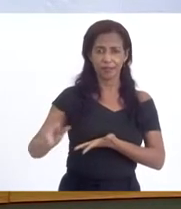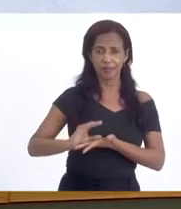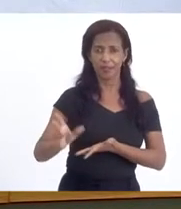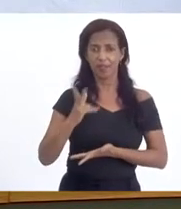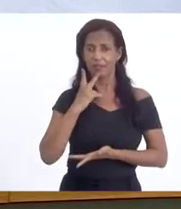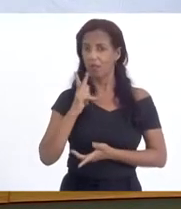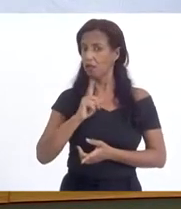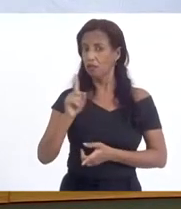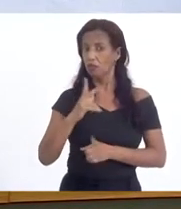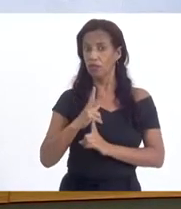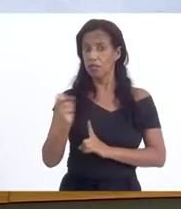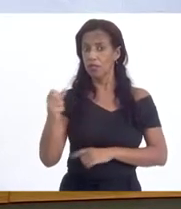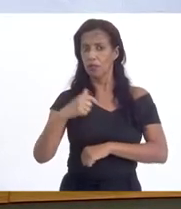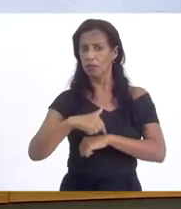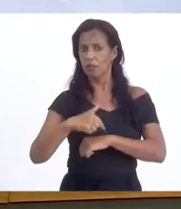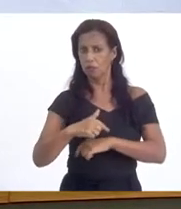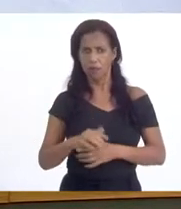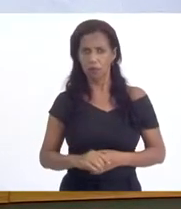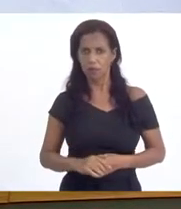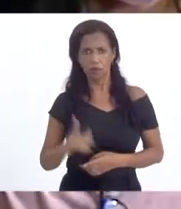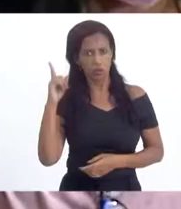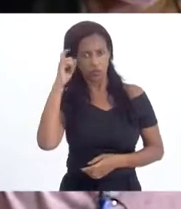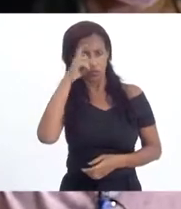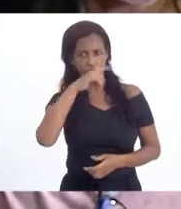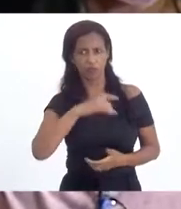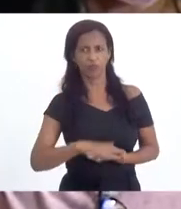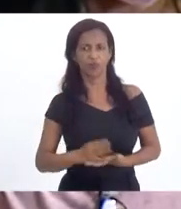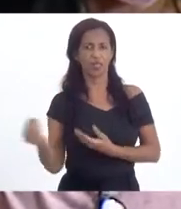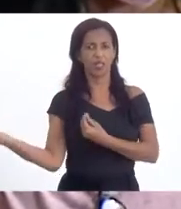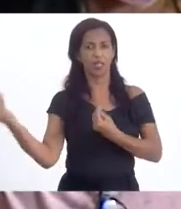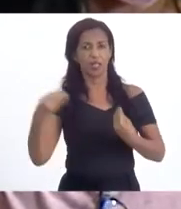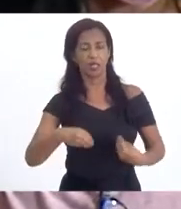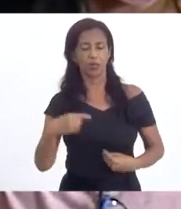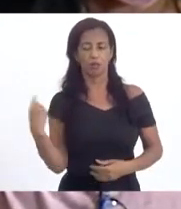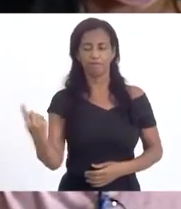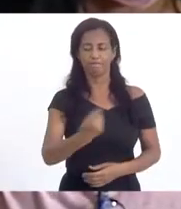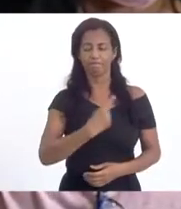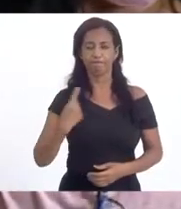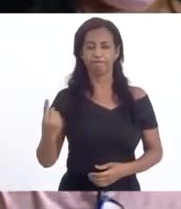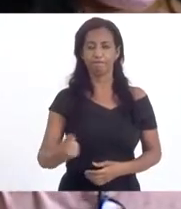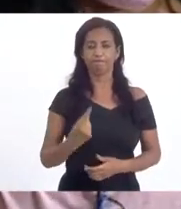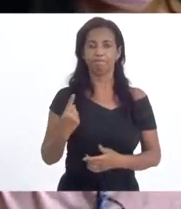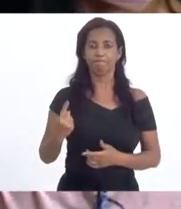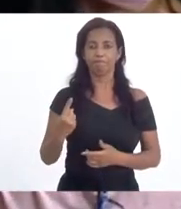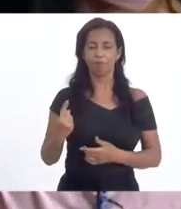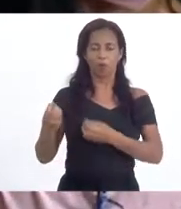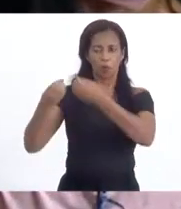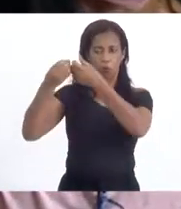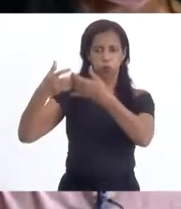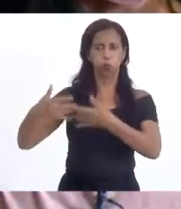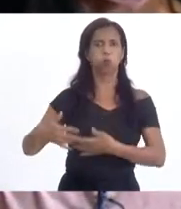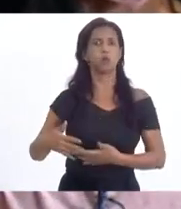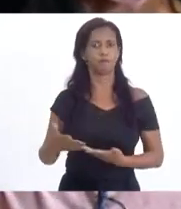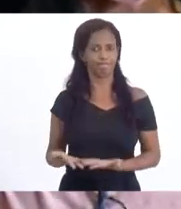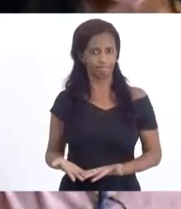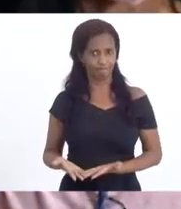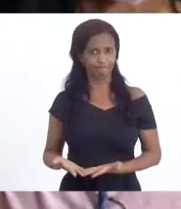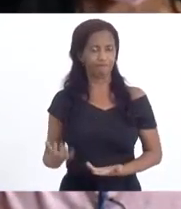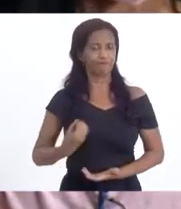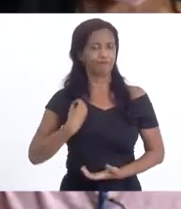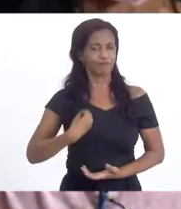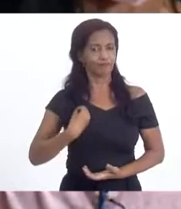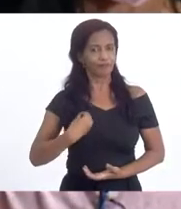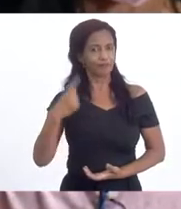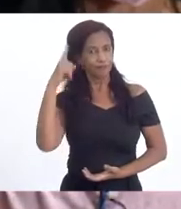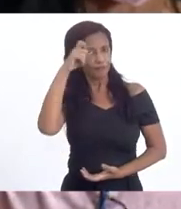não vencemos esse momento, um momento de muita dificuldade, que trouxe para a gente uma situação catastrófica. Vivemos